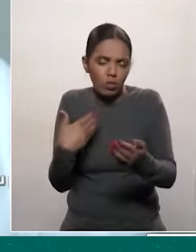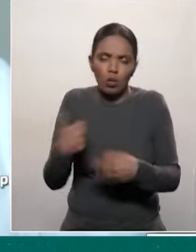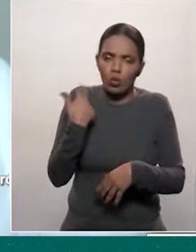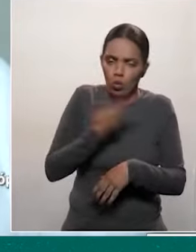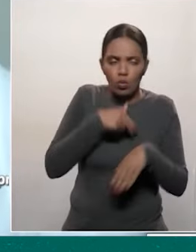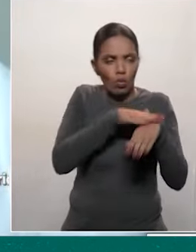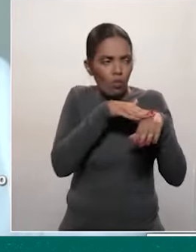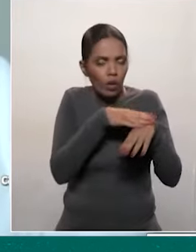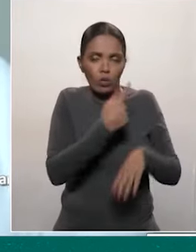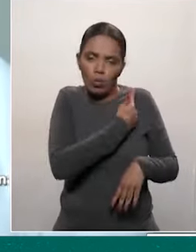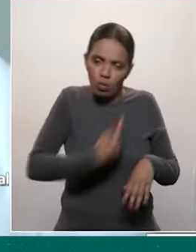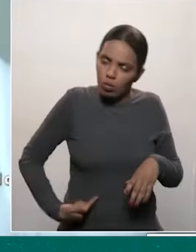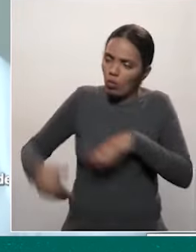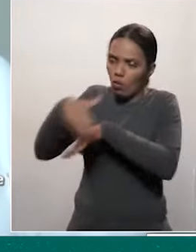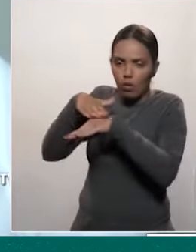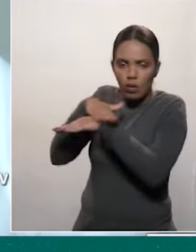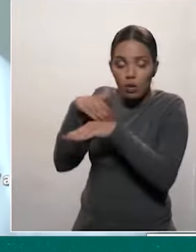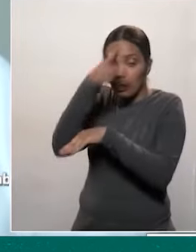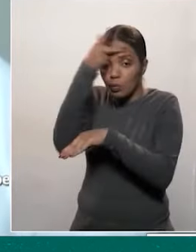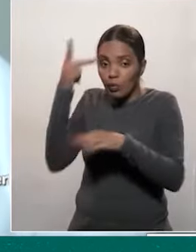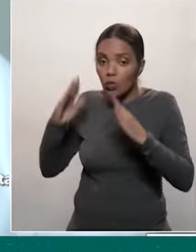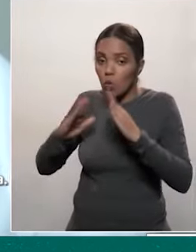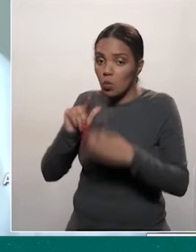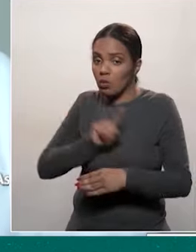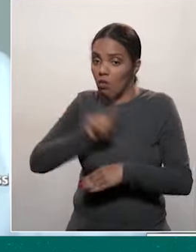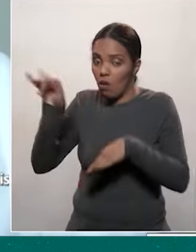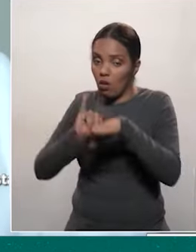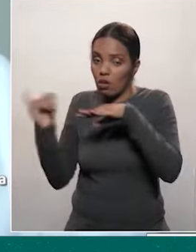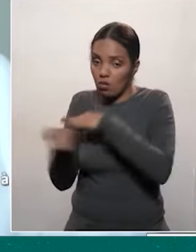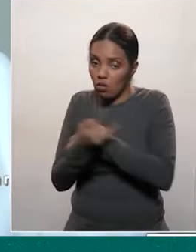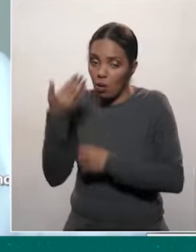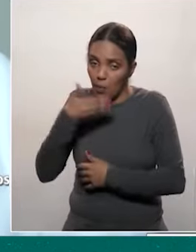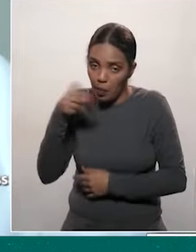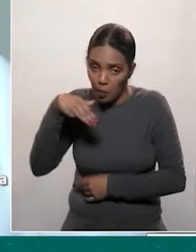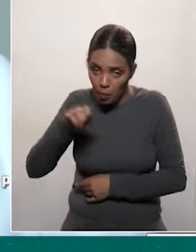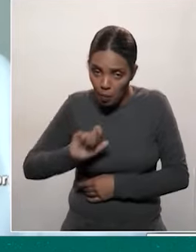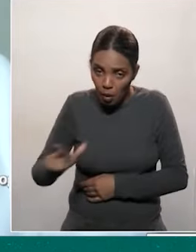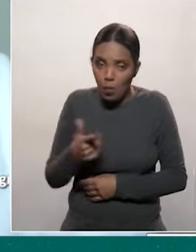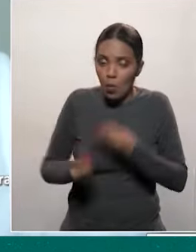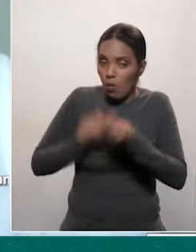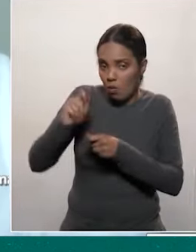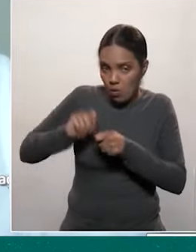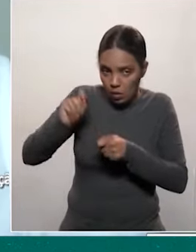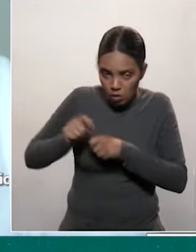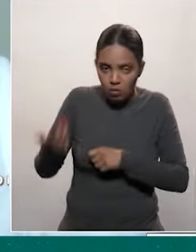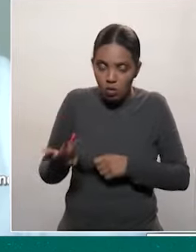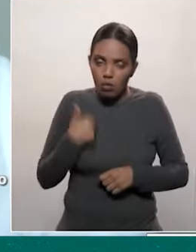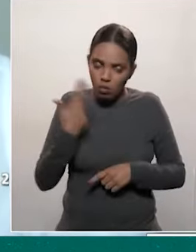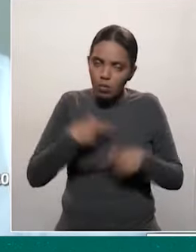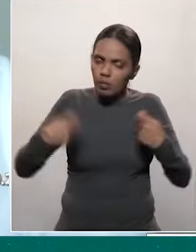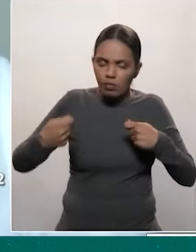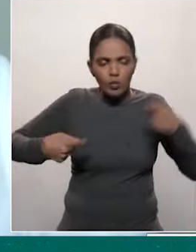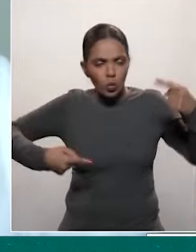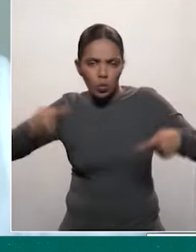escutemos o governo, escutemos a comunidade, né, os moradores da Ilha do Mel, para que o encaminhamento, a